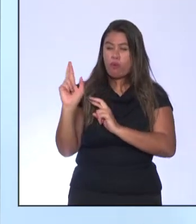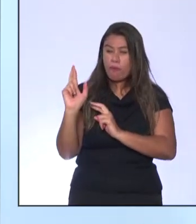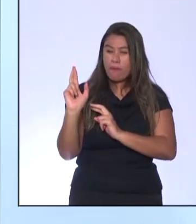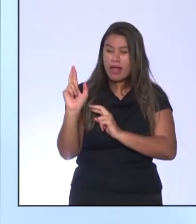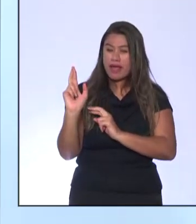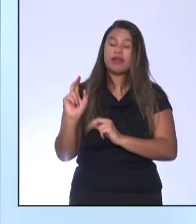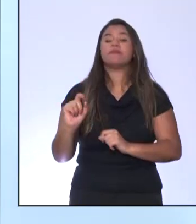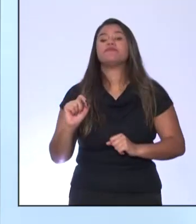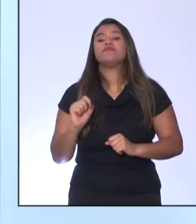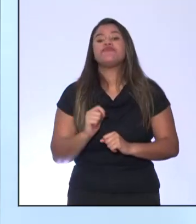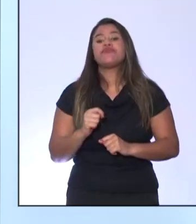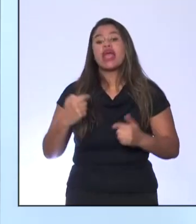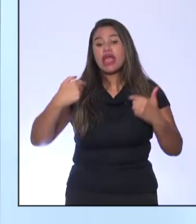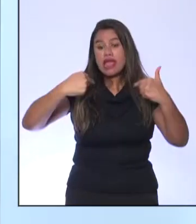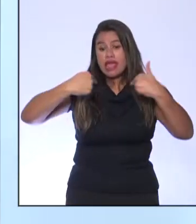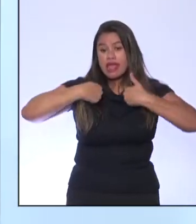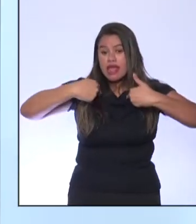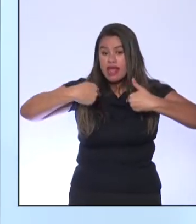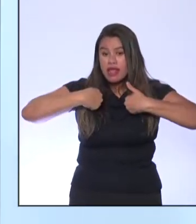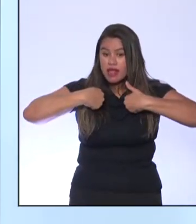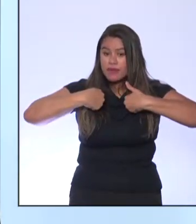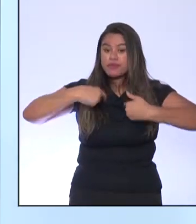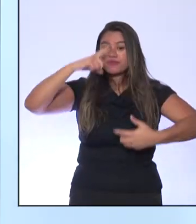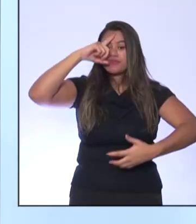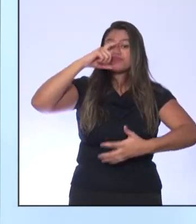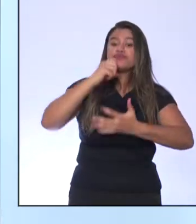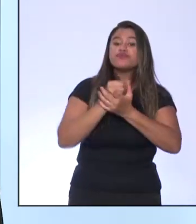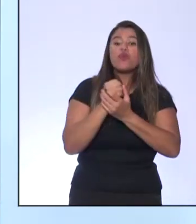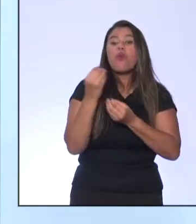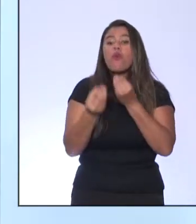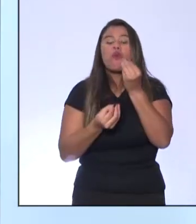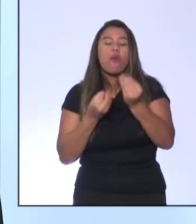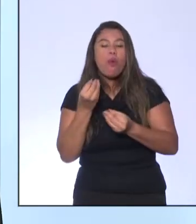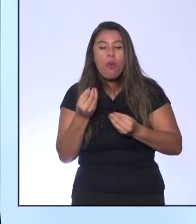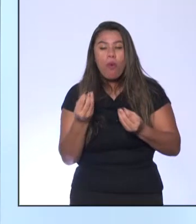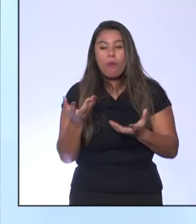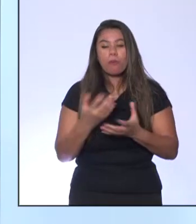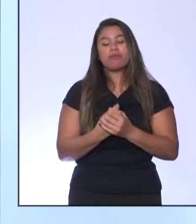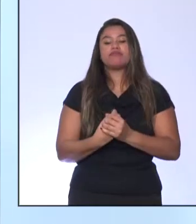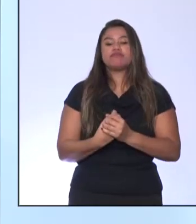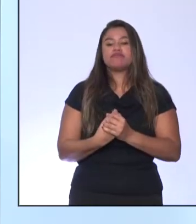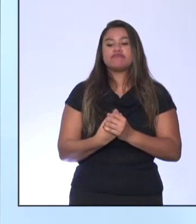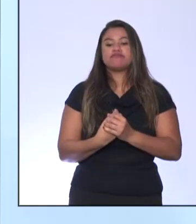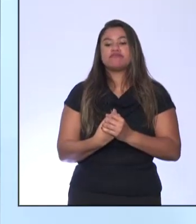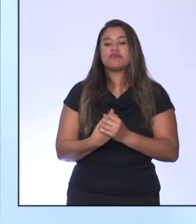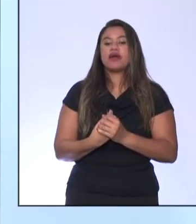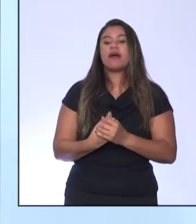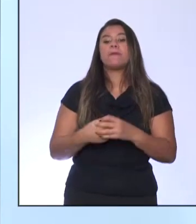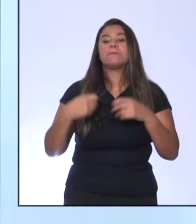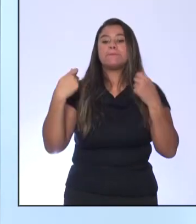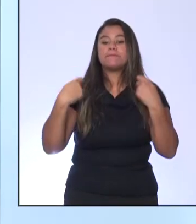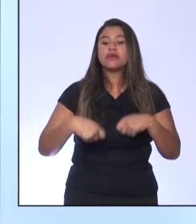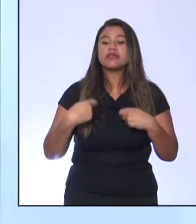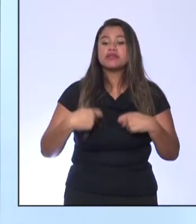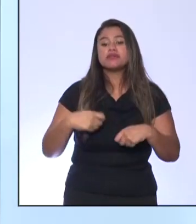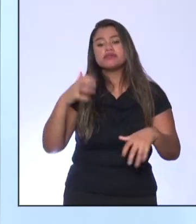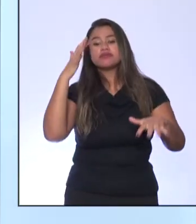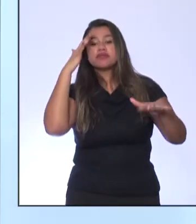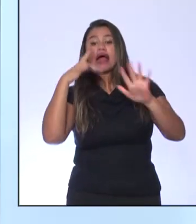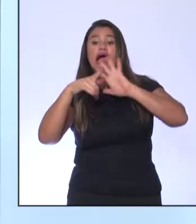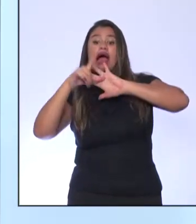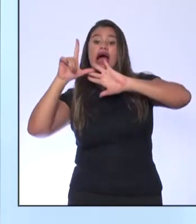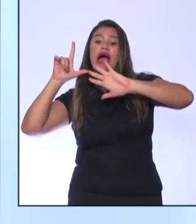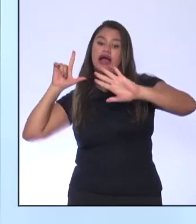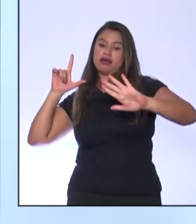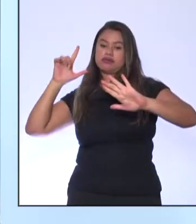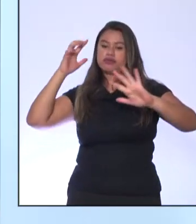vamos decidir fazer a partir das expectativas que eles têm, tem que ser algo refletido, tem